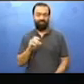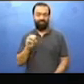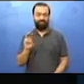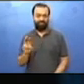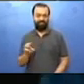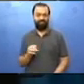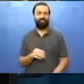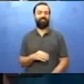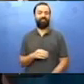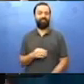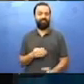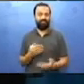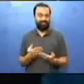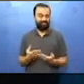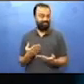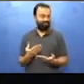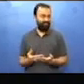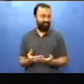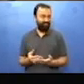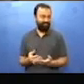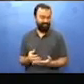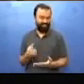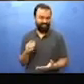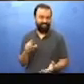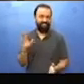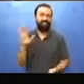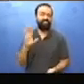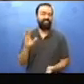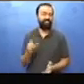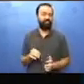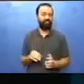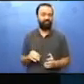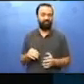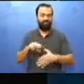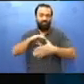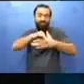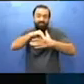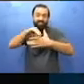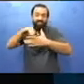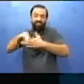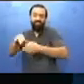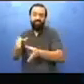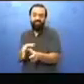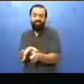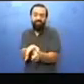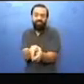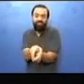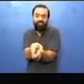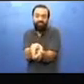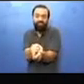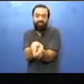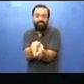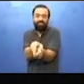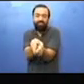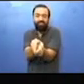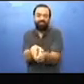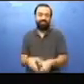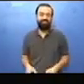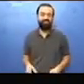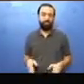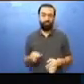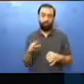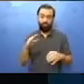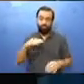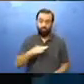aula. O nosso conteúdo será o cordel das tartarugas. Na hora do conhecimento, nós veremos as tartarugas